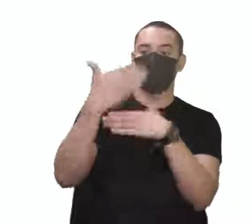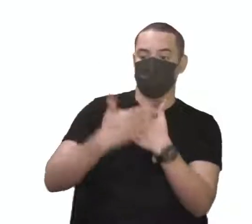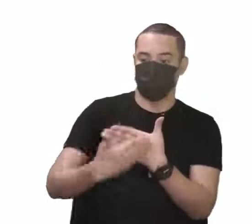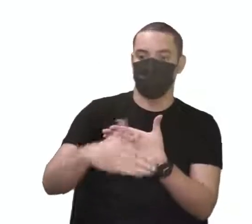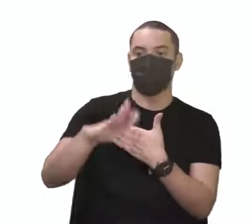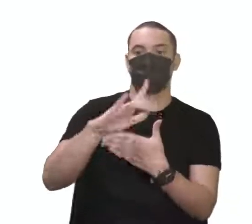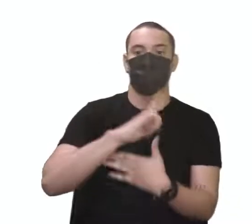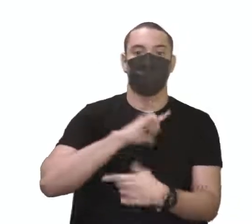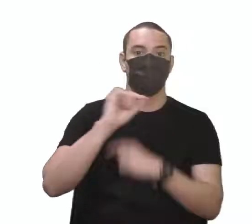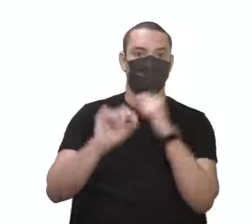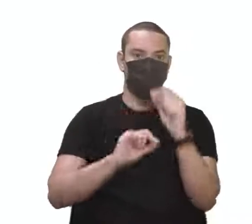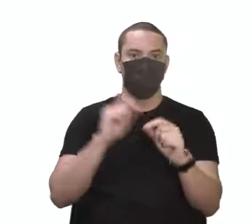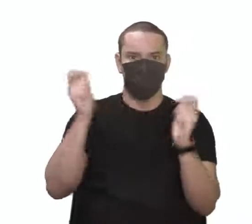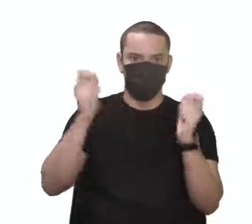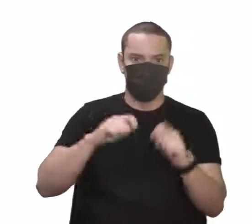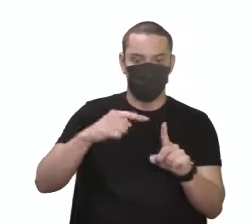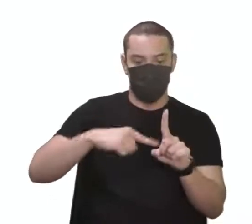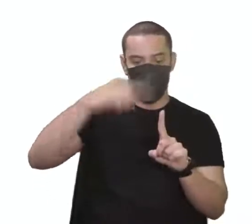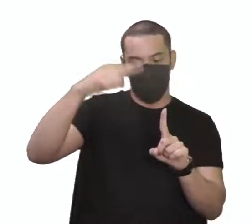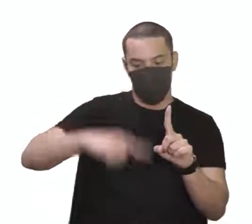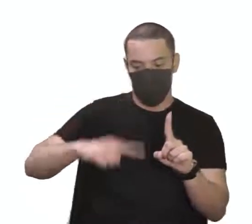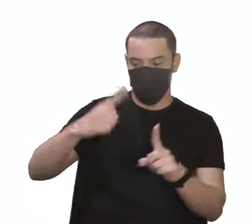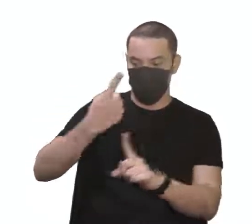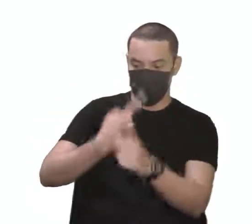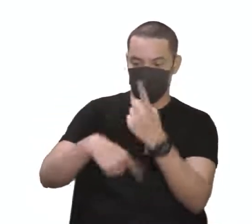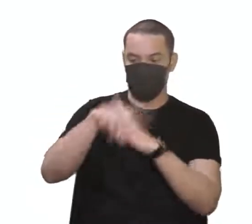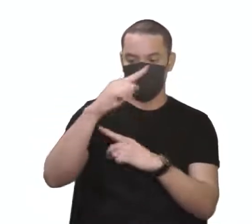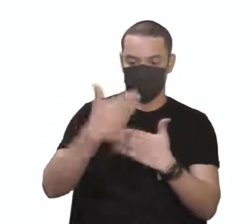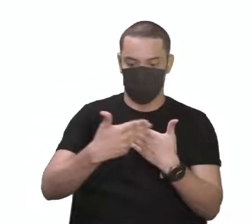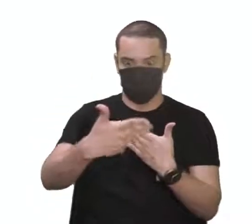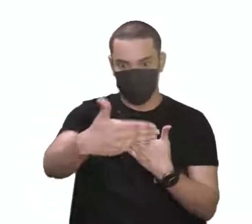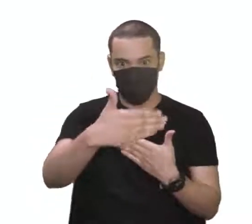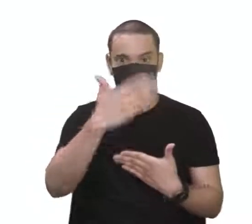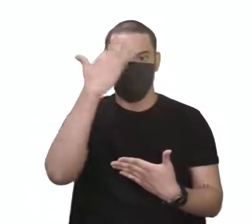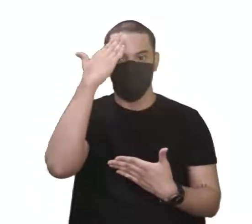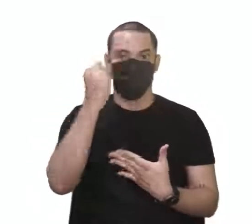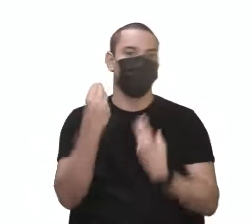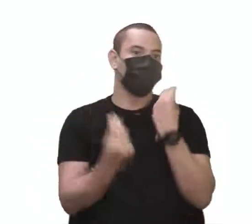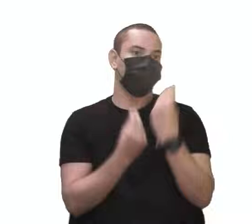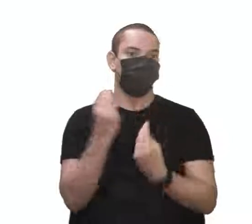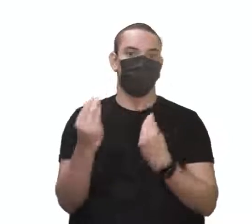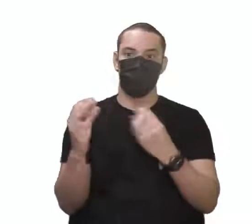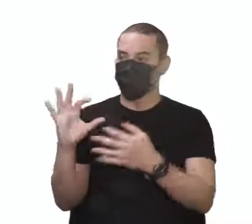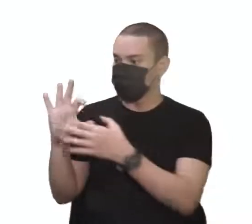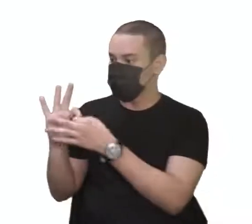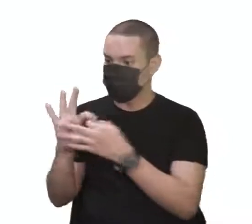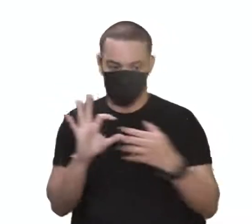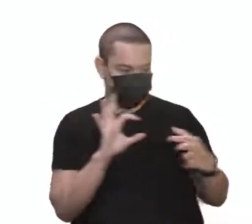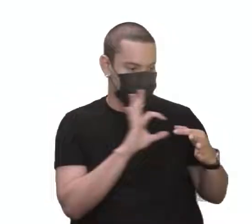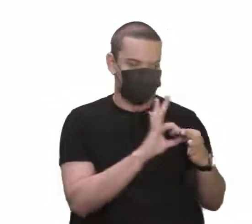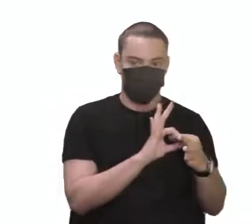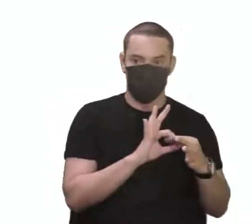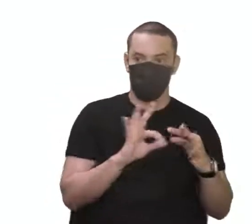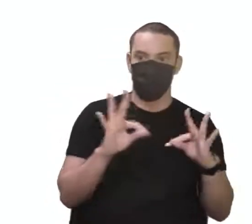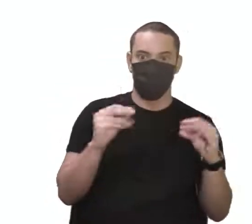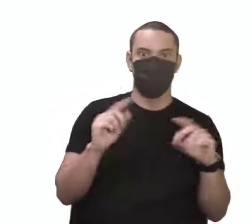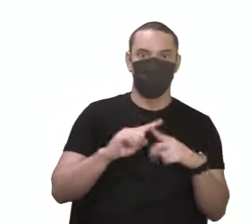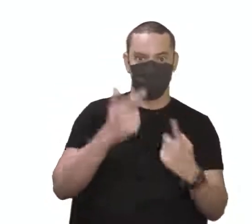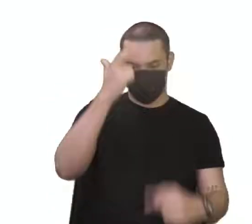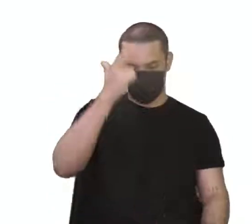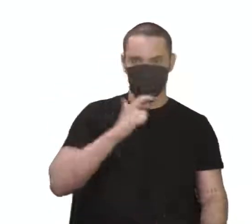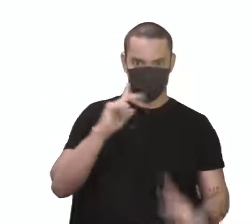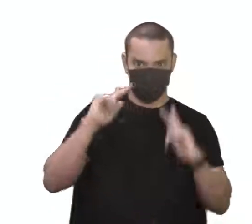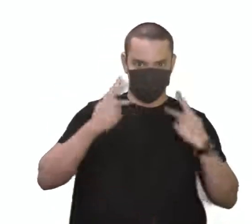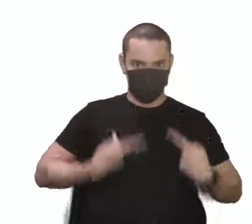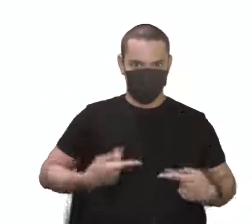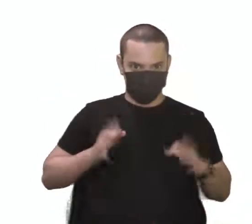daí? Eu posso ver o grau evolutivo dele, eu posso saber a proximidade dele com outra espécie, mas enfim, né? Ele é uma espécie humana,